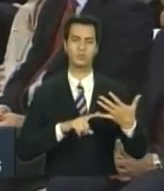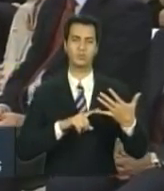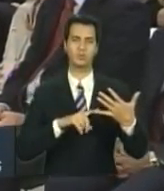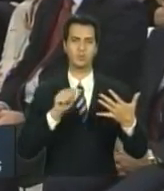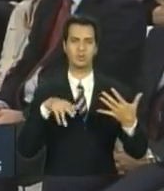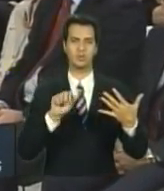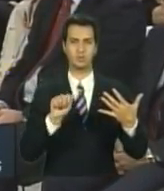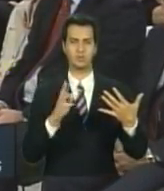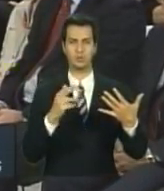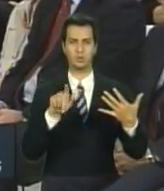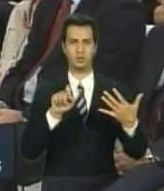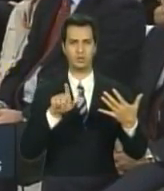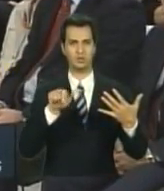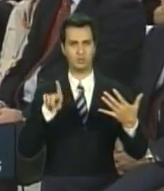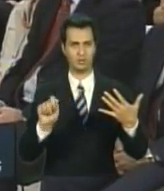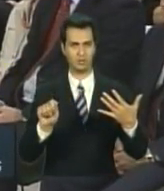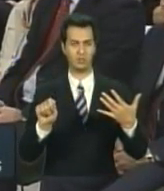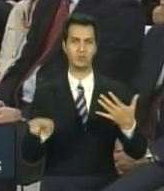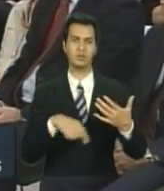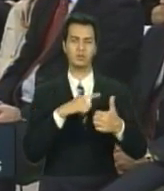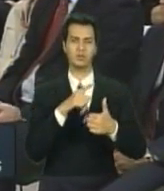Cultura, Ana de Holanda,